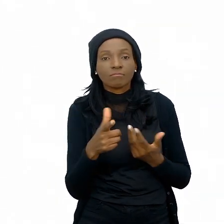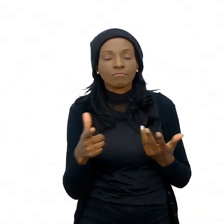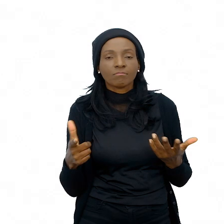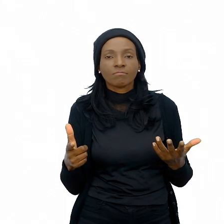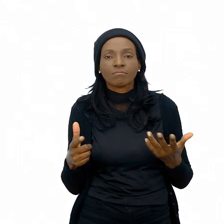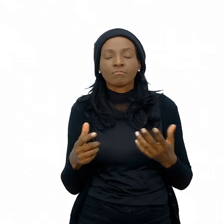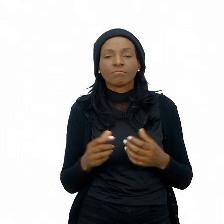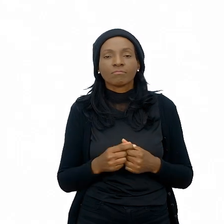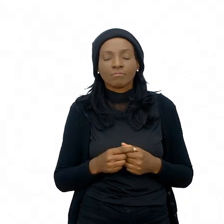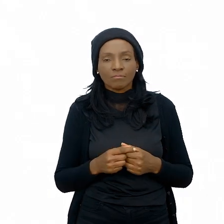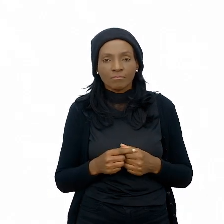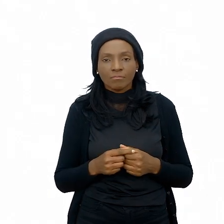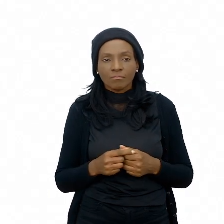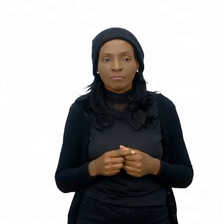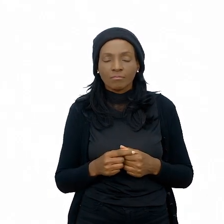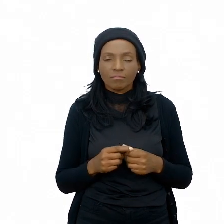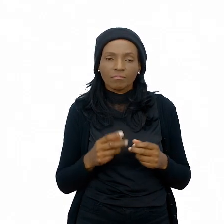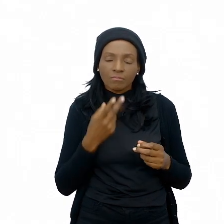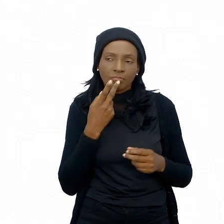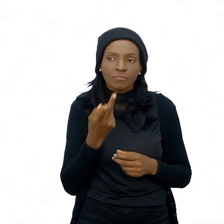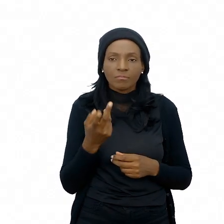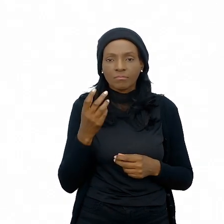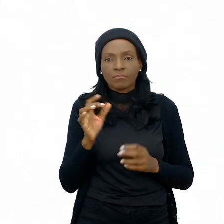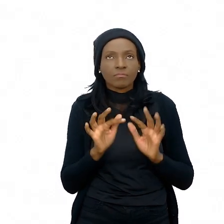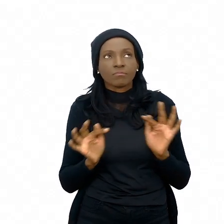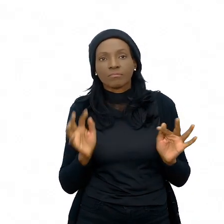a olhos nus, vamos assim dizer.